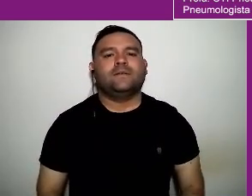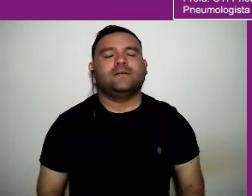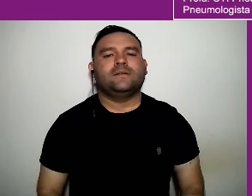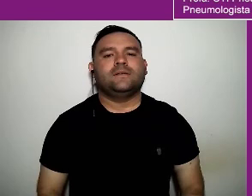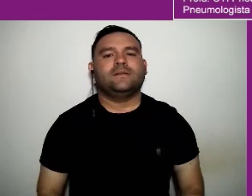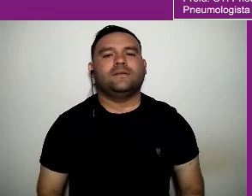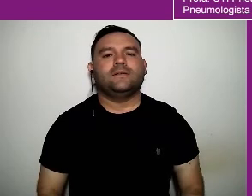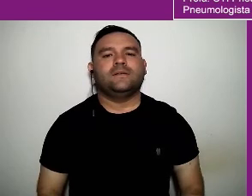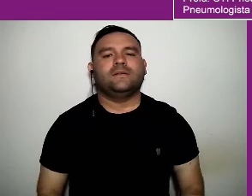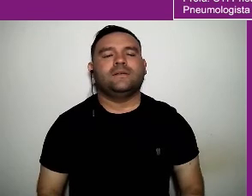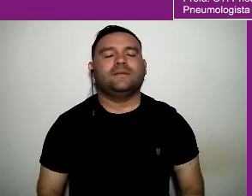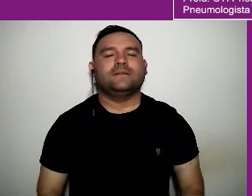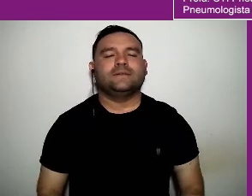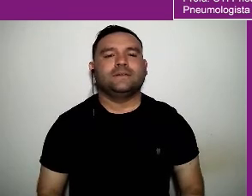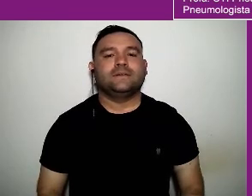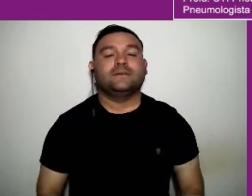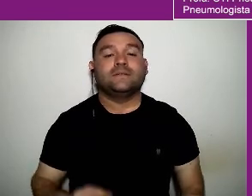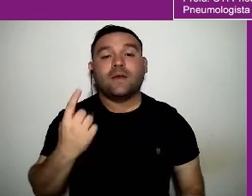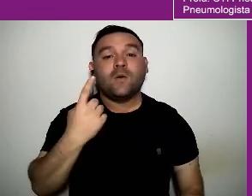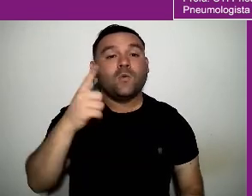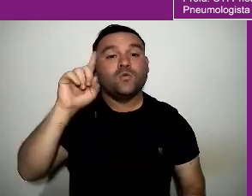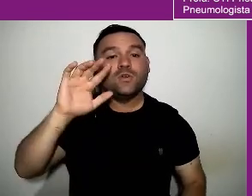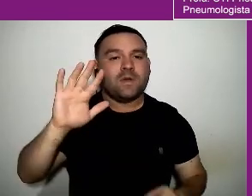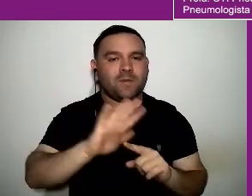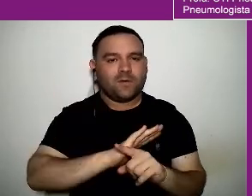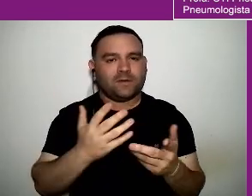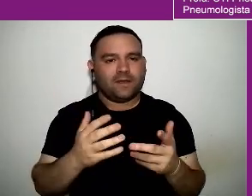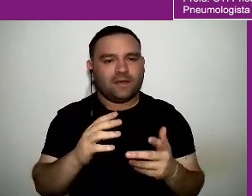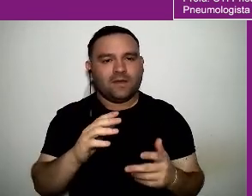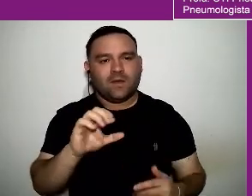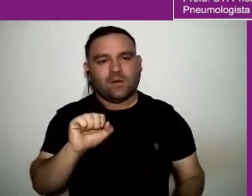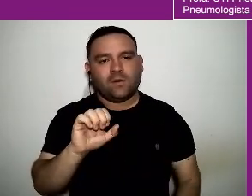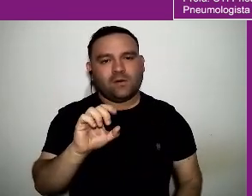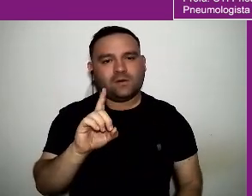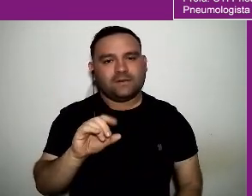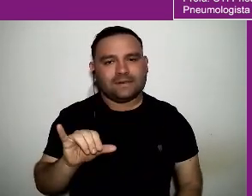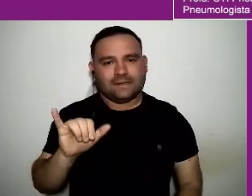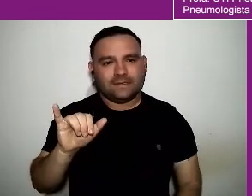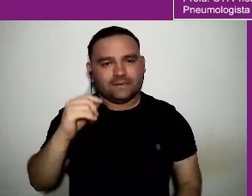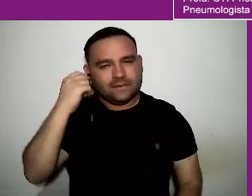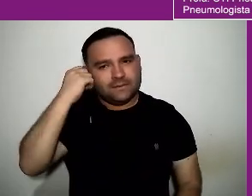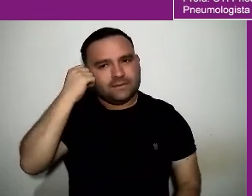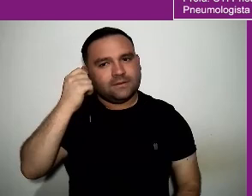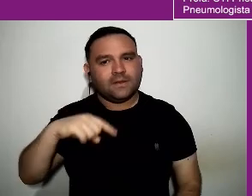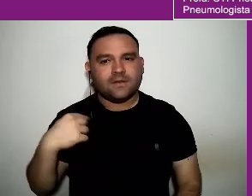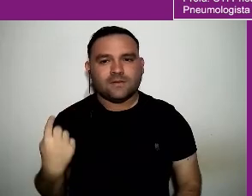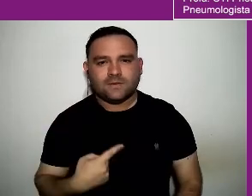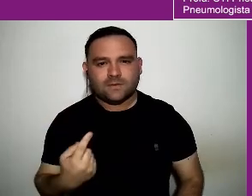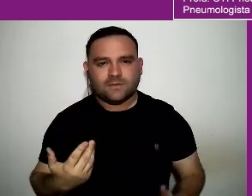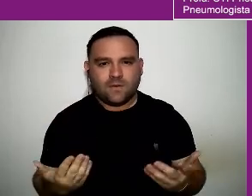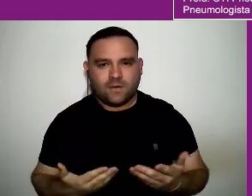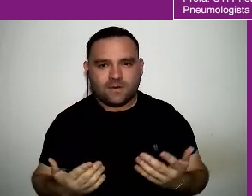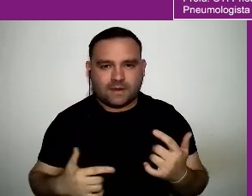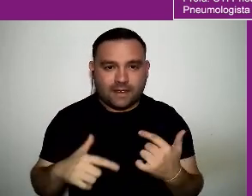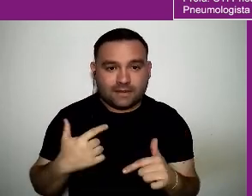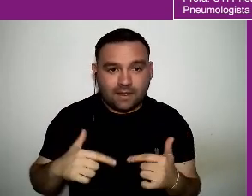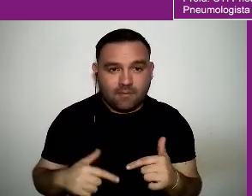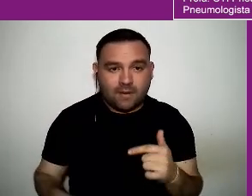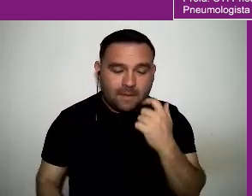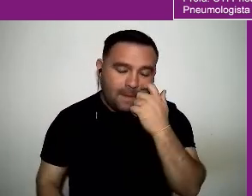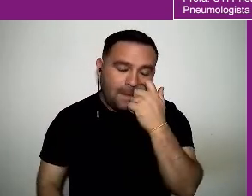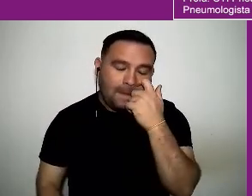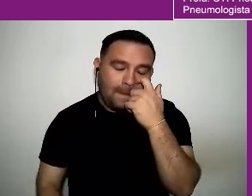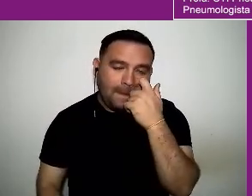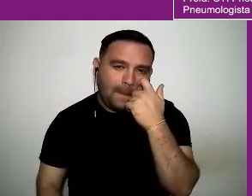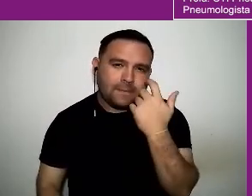Temos pouco tempo, desculpa. A última questão para o Felipe Sadi. A gente já está trabalhando com o fato